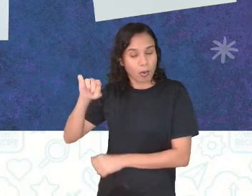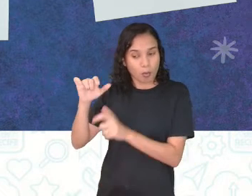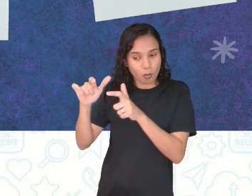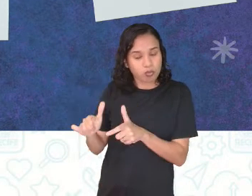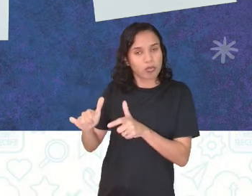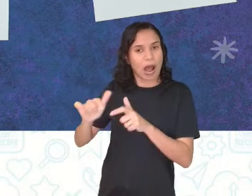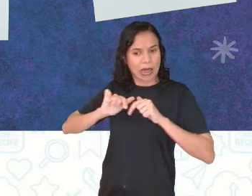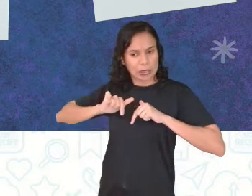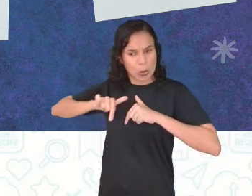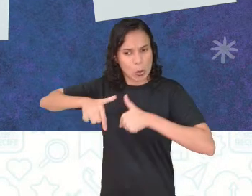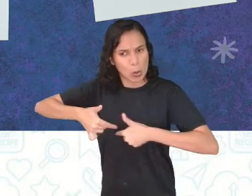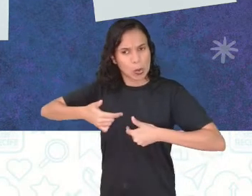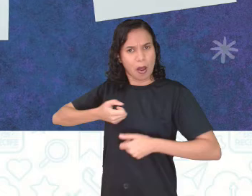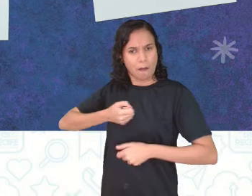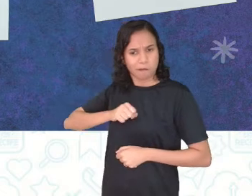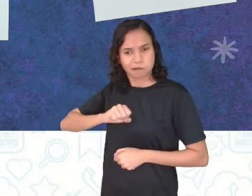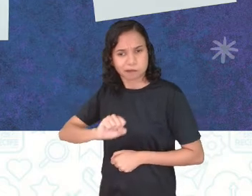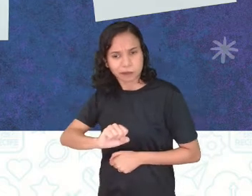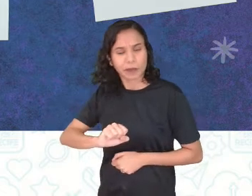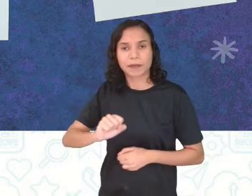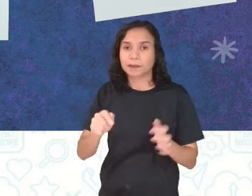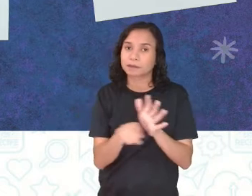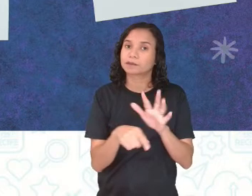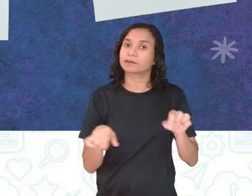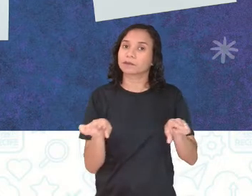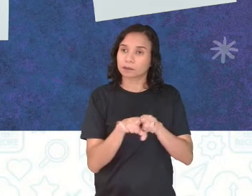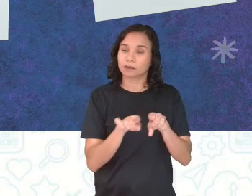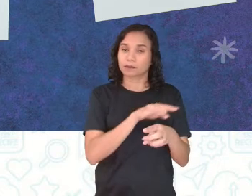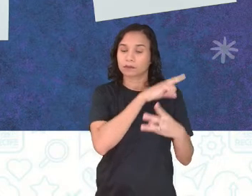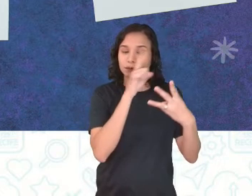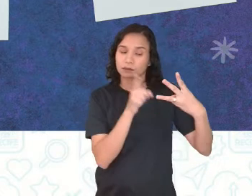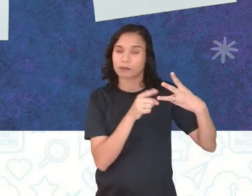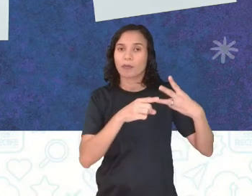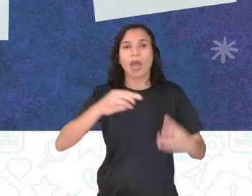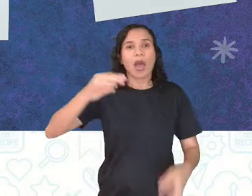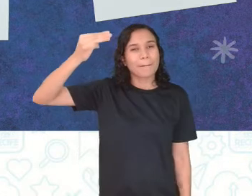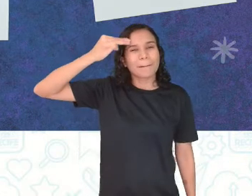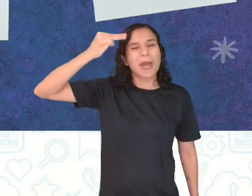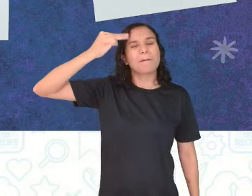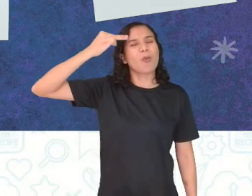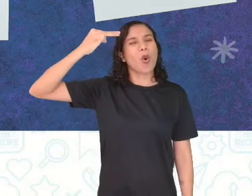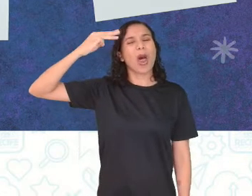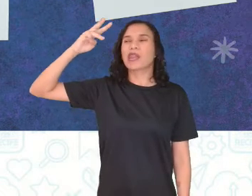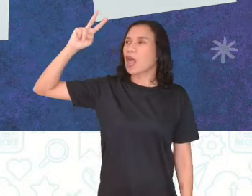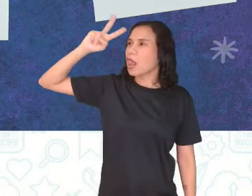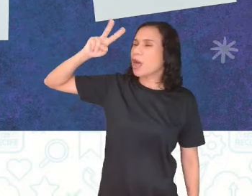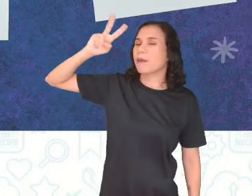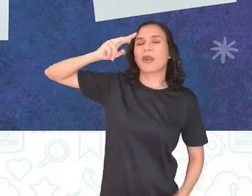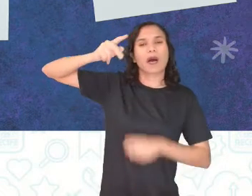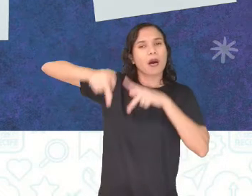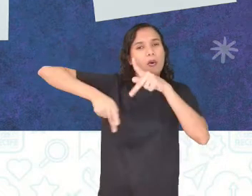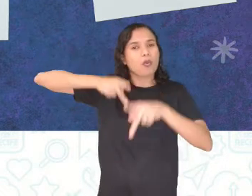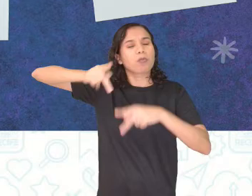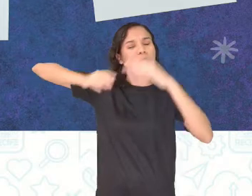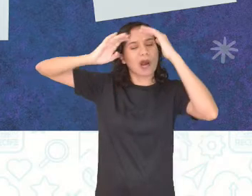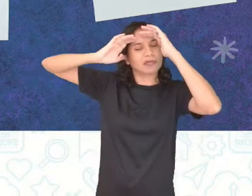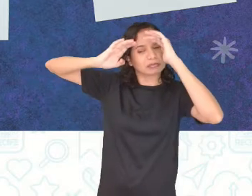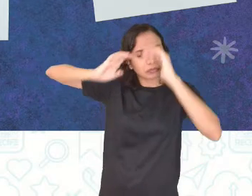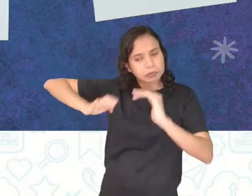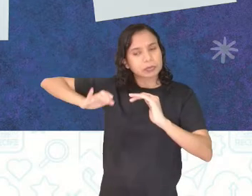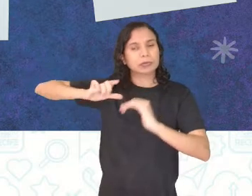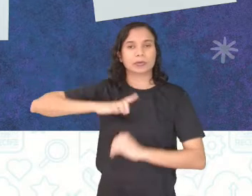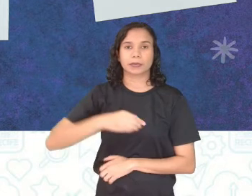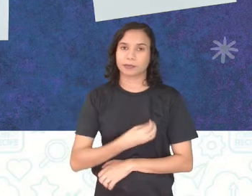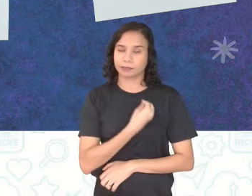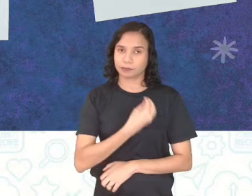de resistência, né? E a memória, né, resgatar essa memória aí desses povos e que é tão